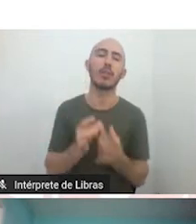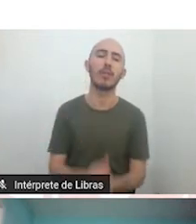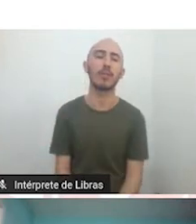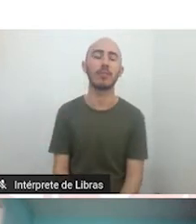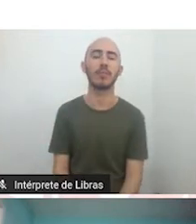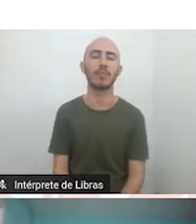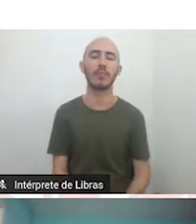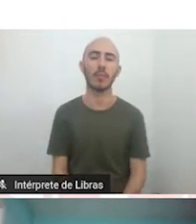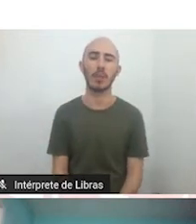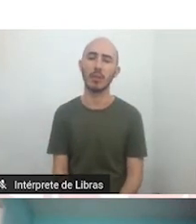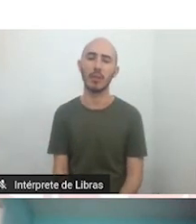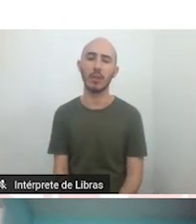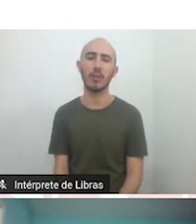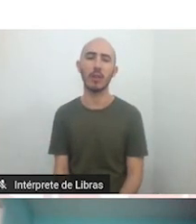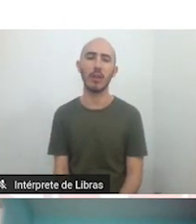passar.